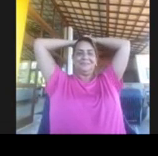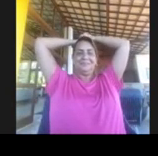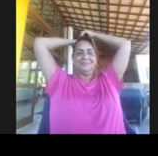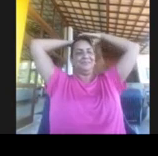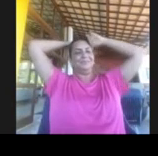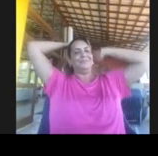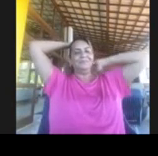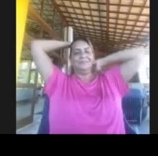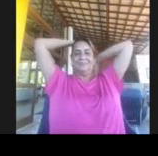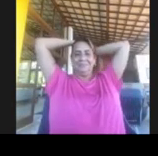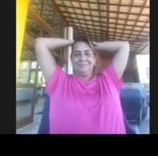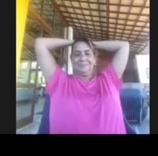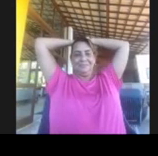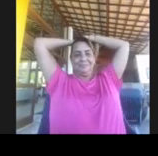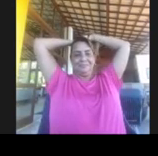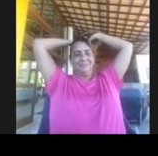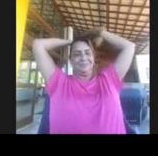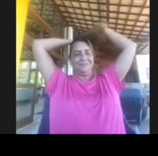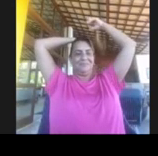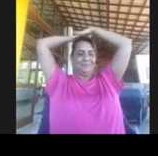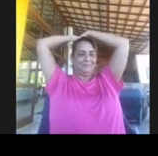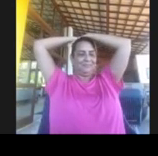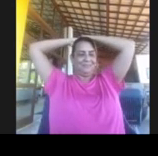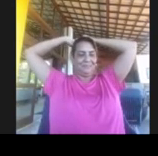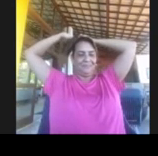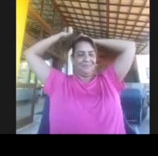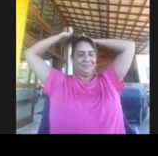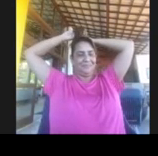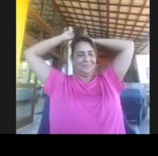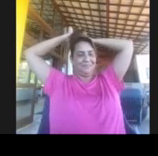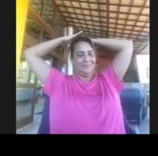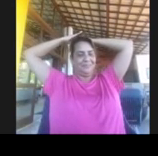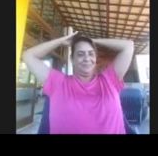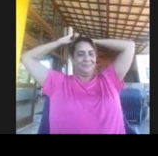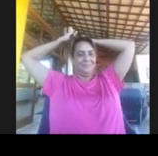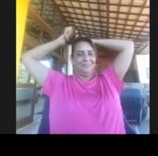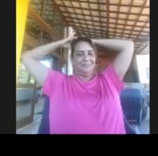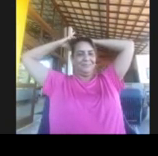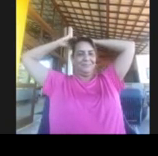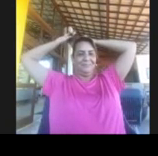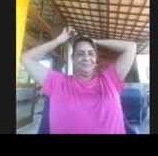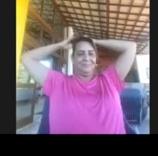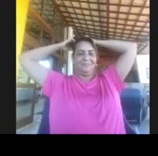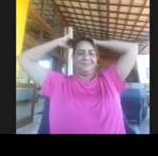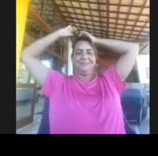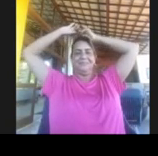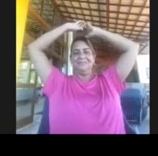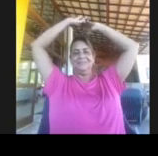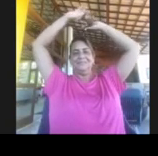sabe? Oh, a gente precisa... Diga, Alain. Ontem eu não consegui, hoje de